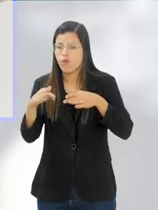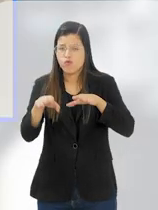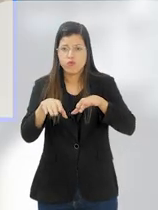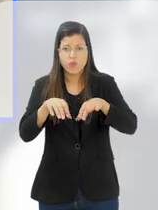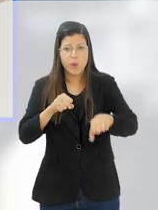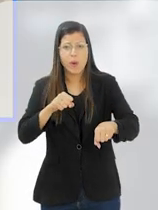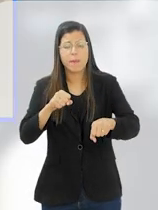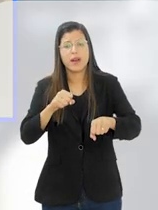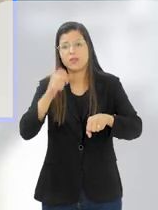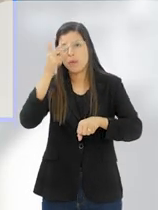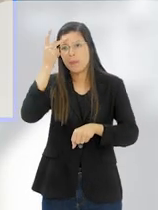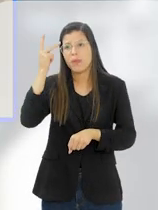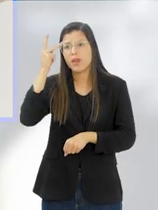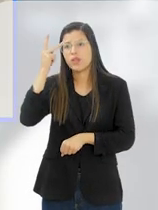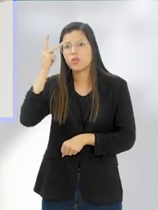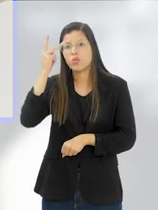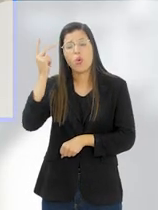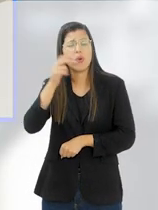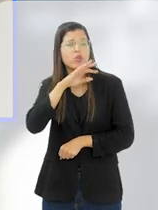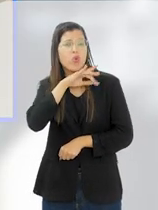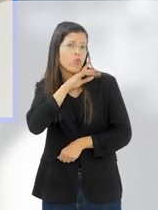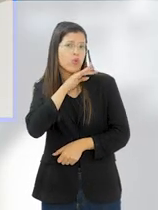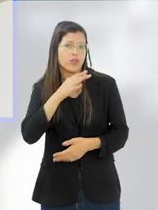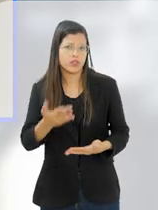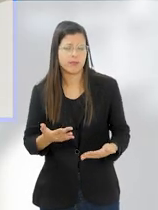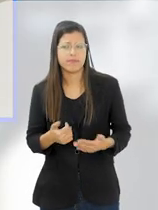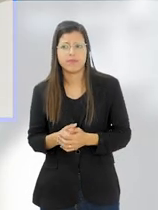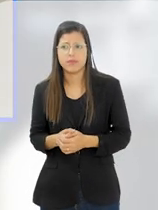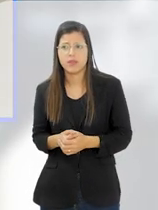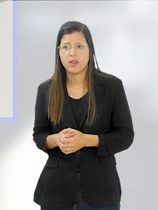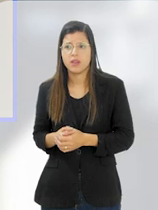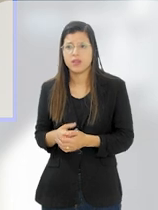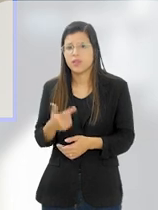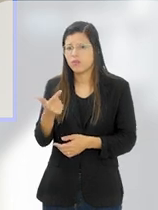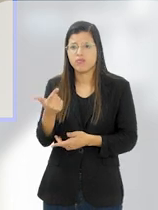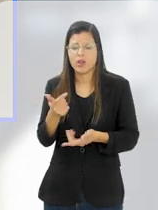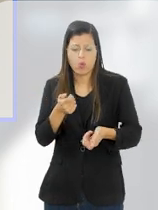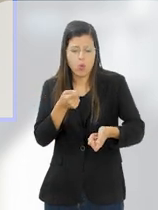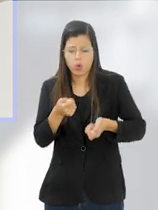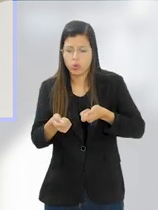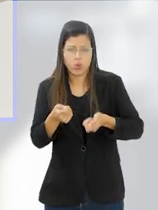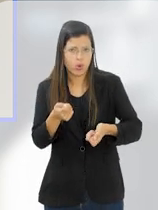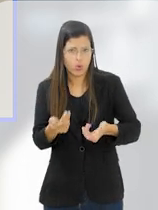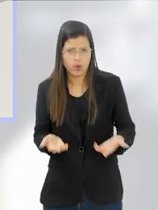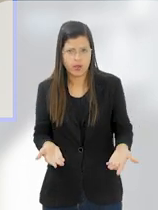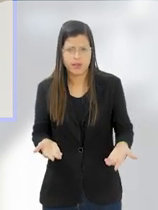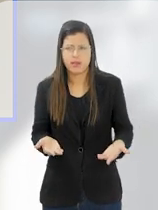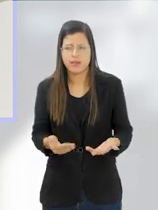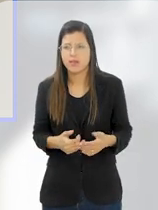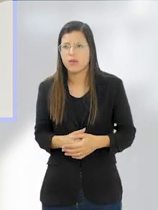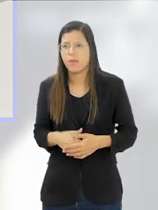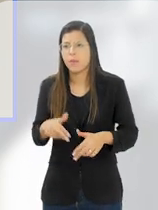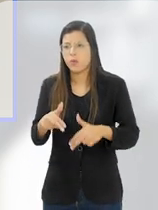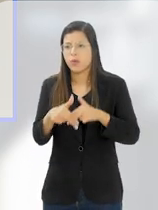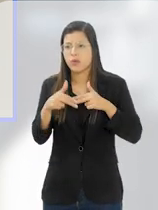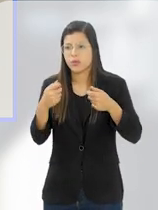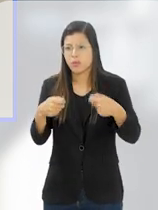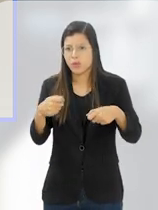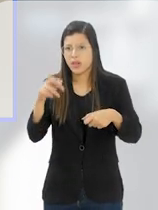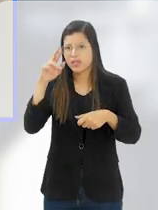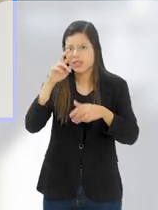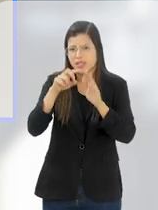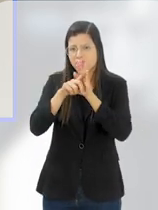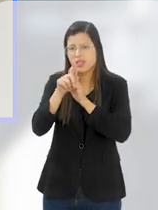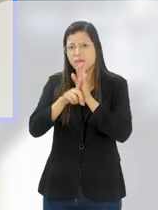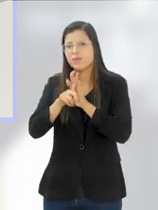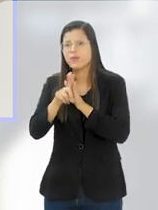estão sendo formadas por gente muito ruim, né? Que você não tem o menor controle de quem seja. Então, por isso eu preciso de supervisão,